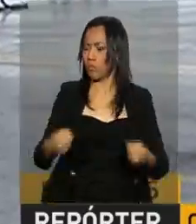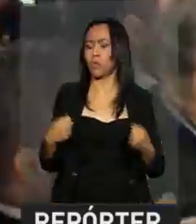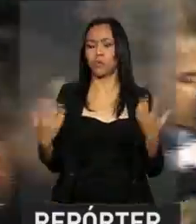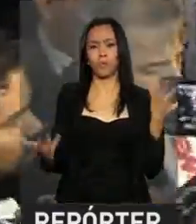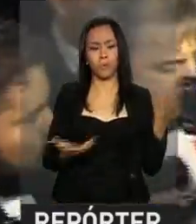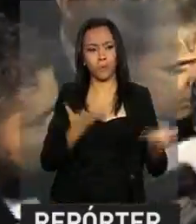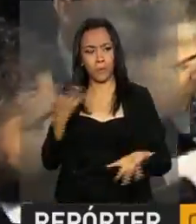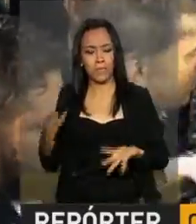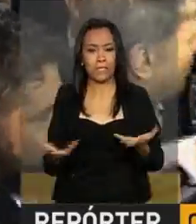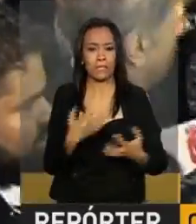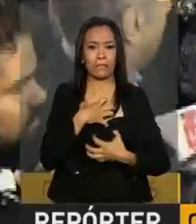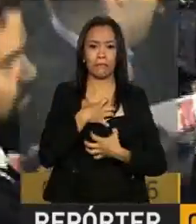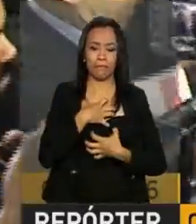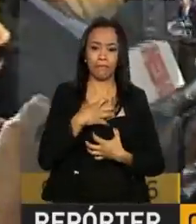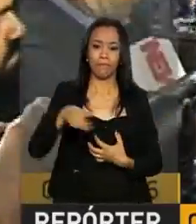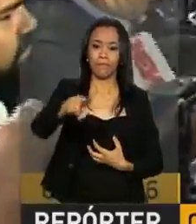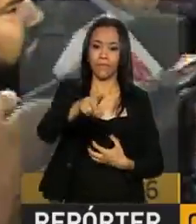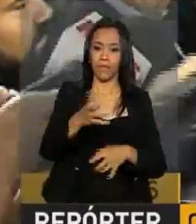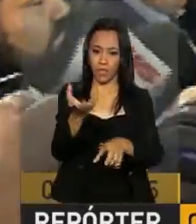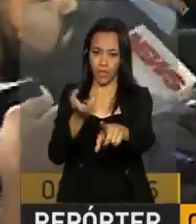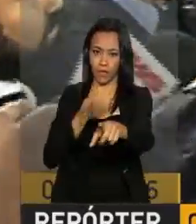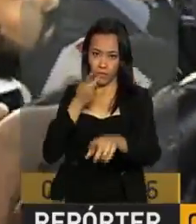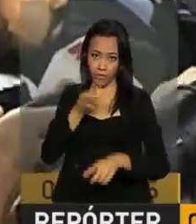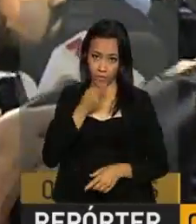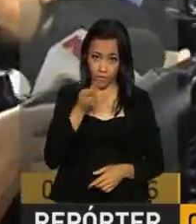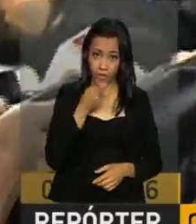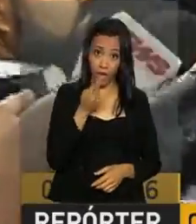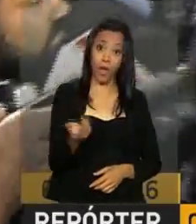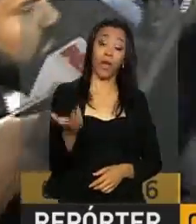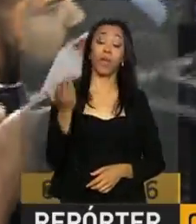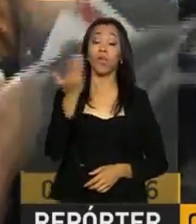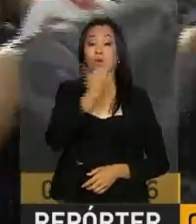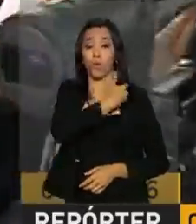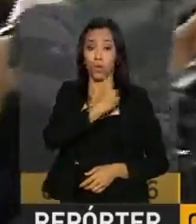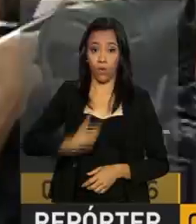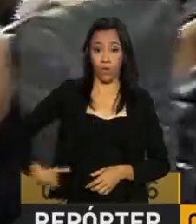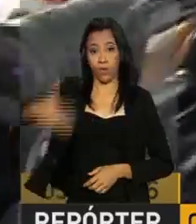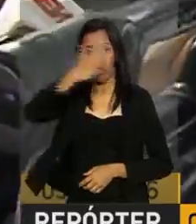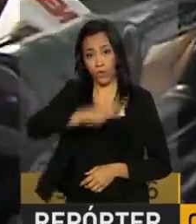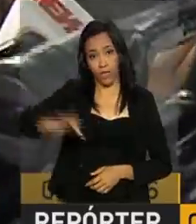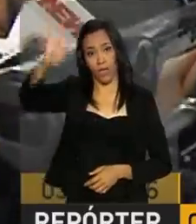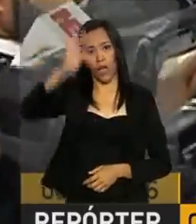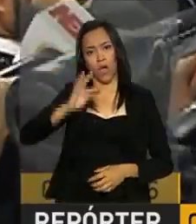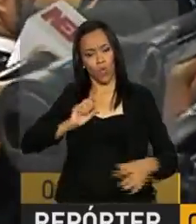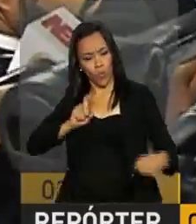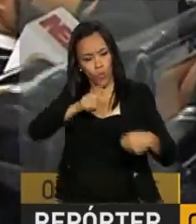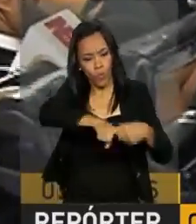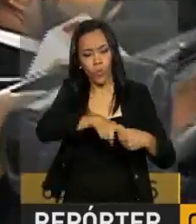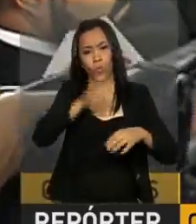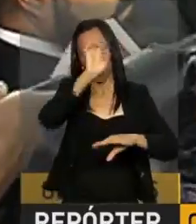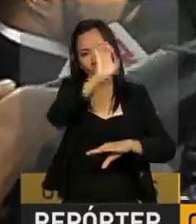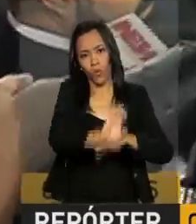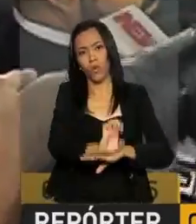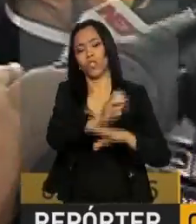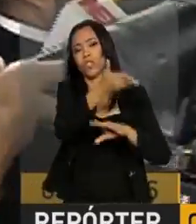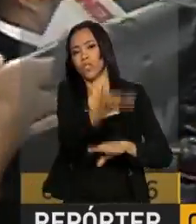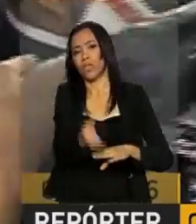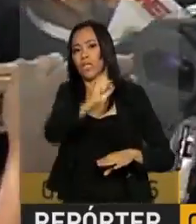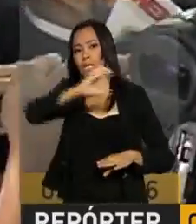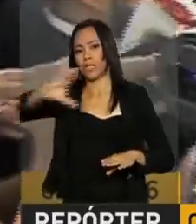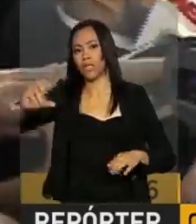acontecimento. Eu quero dizer que a União Federal se uniu ao governo de Santa Catarina, à prefeitura